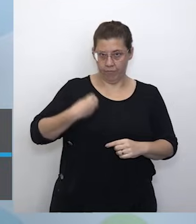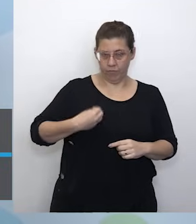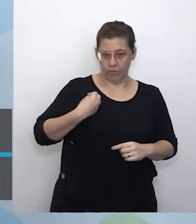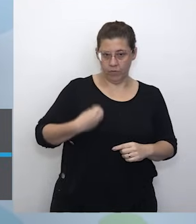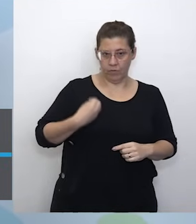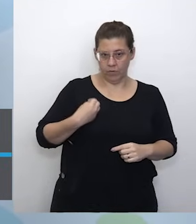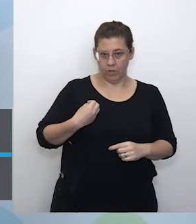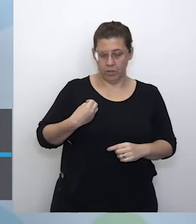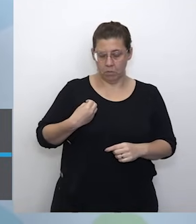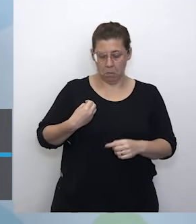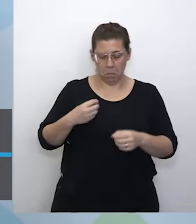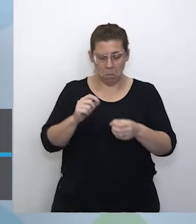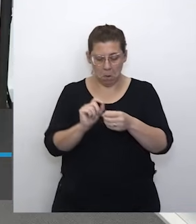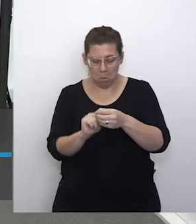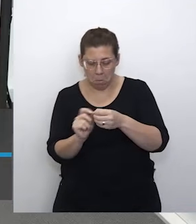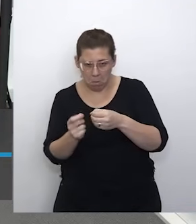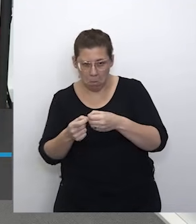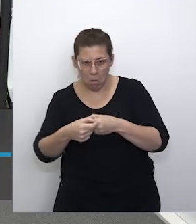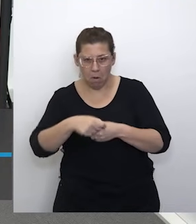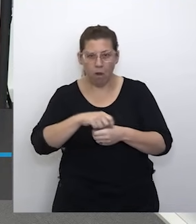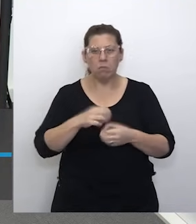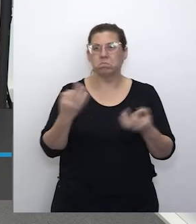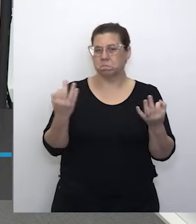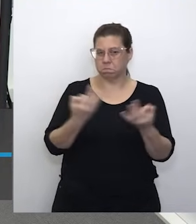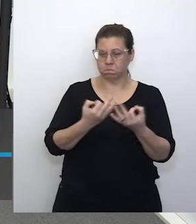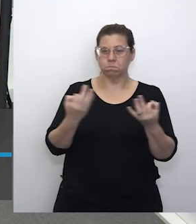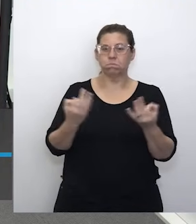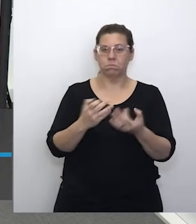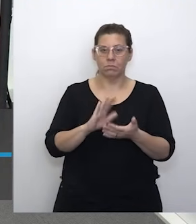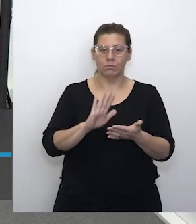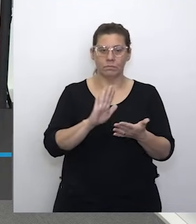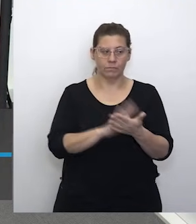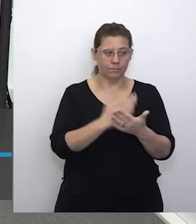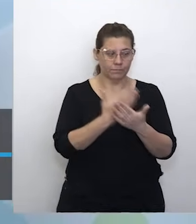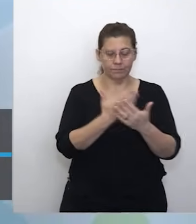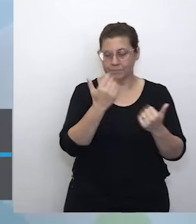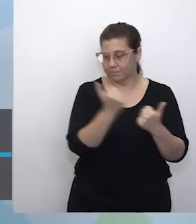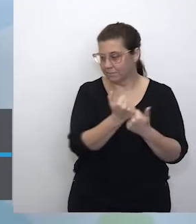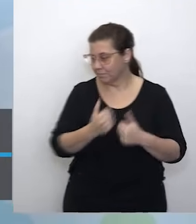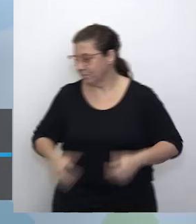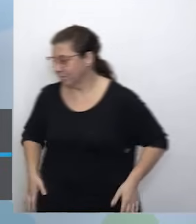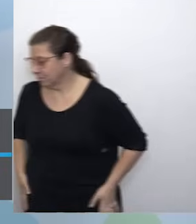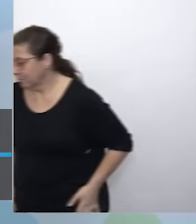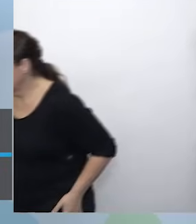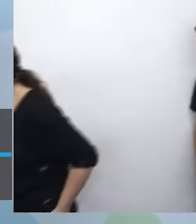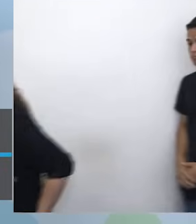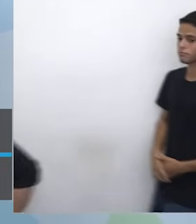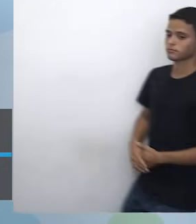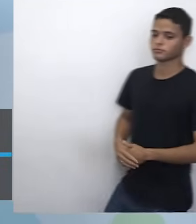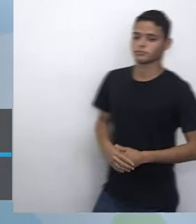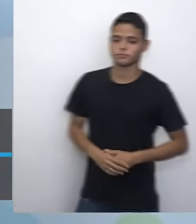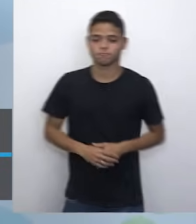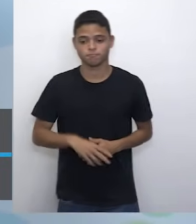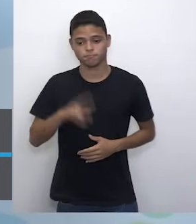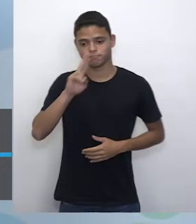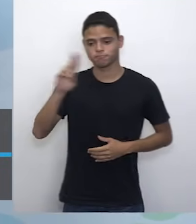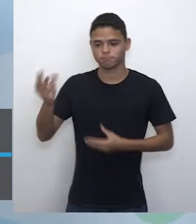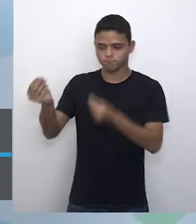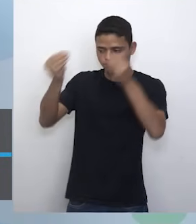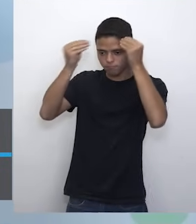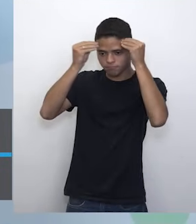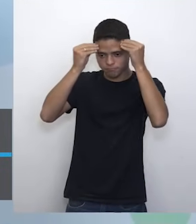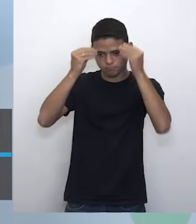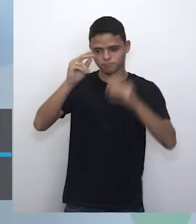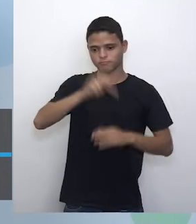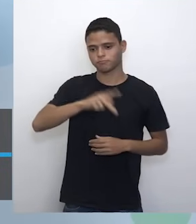por fragmentação. Perfeito. É o nome correto, esse é o né? nome. Esse é o nome. Guarde aí, então, faça aquela anotação. O professor Edjoel colocou ele